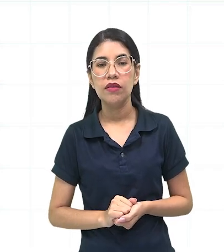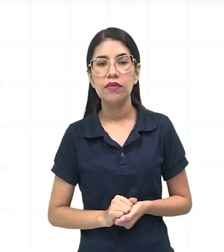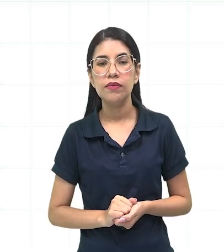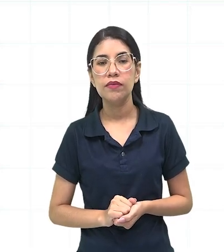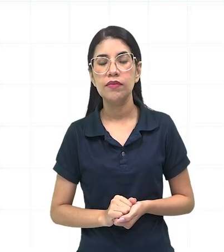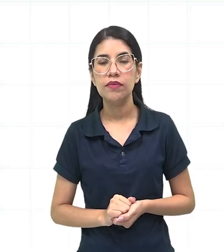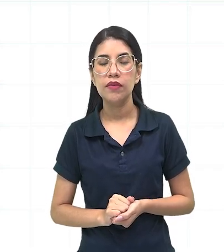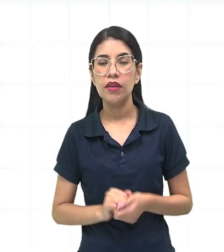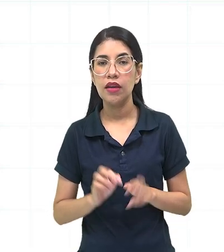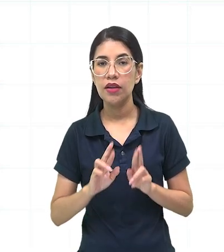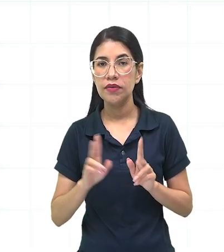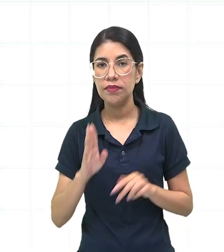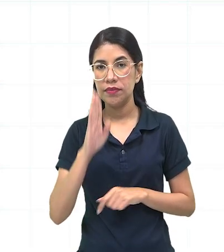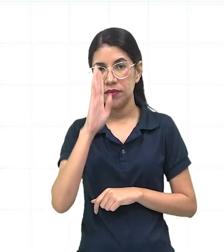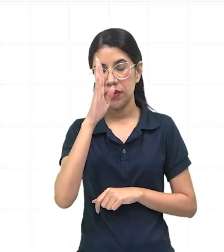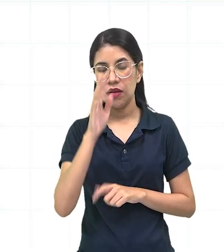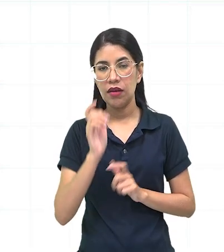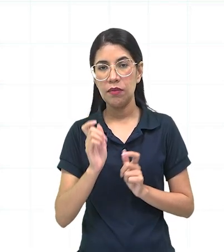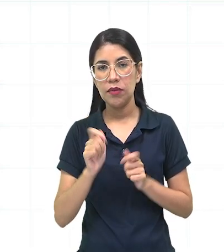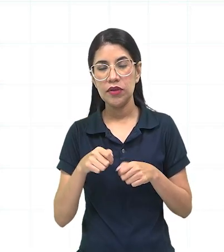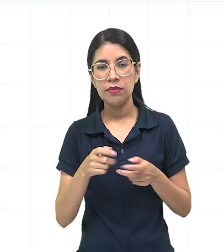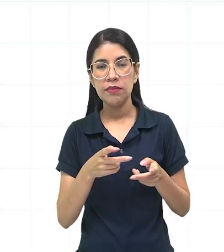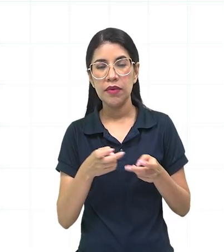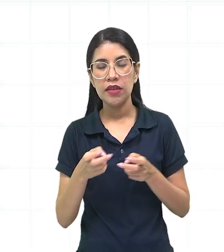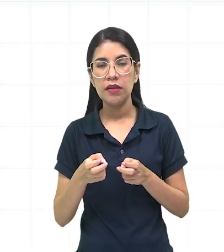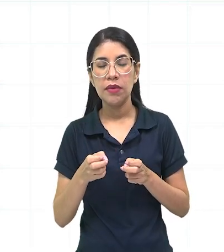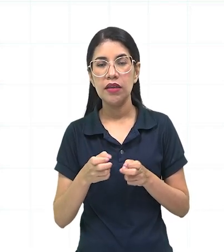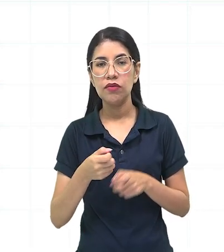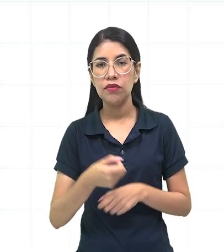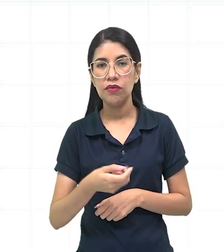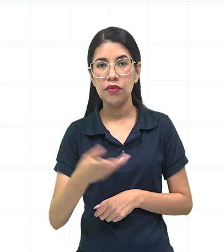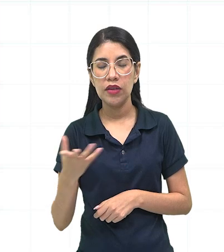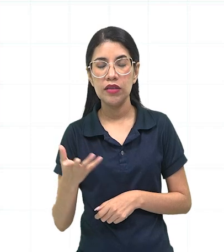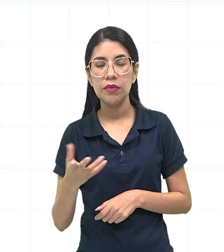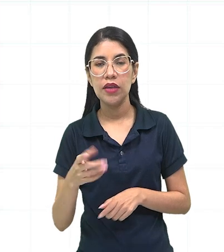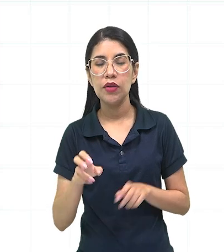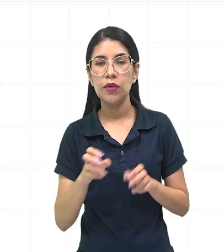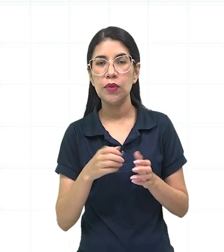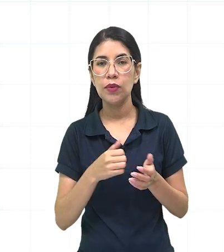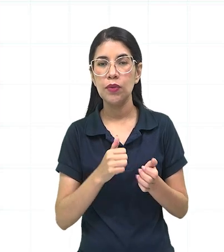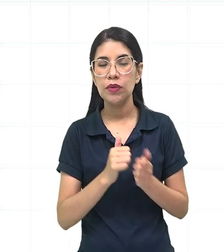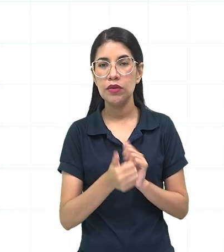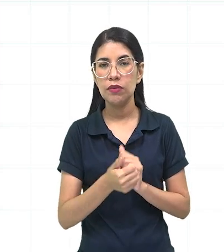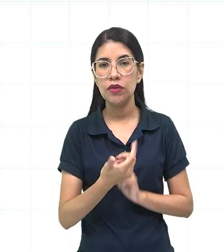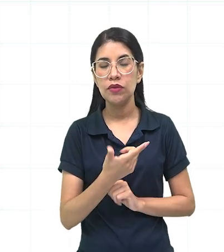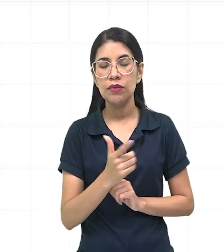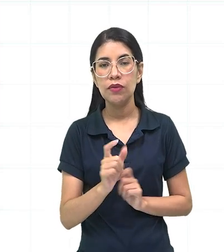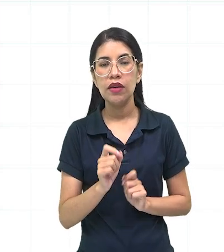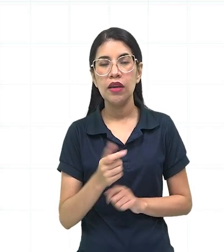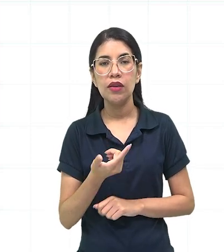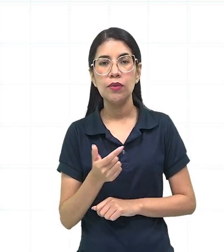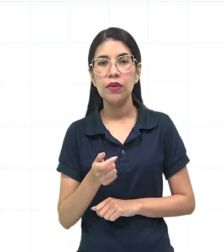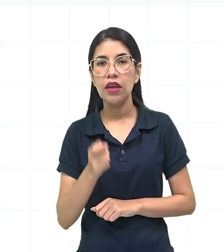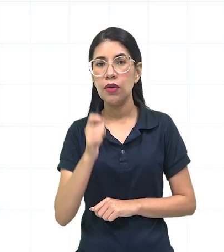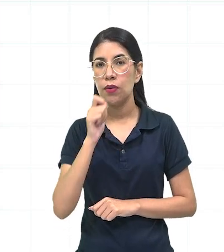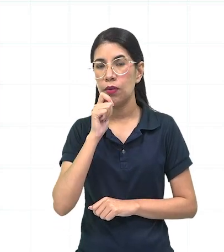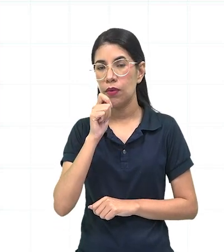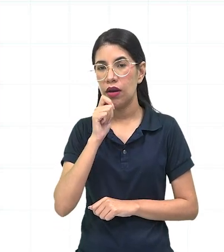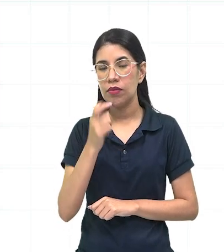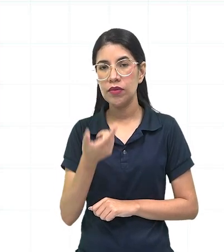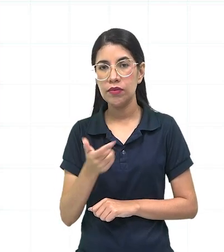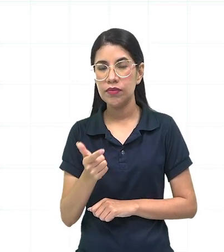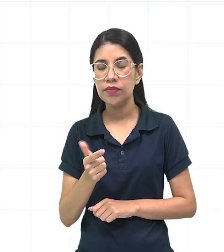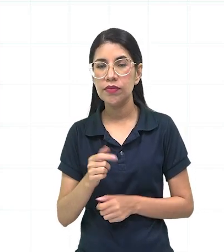A principal diferença que a gente pode citar entre o frisbee e os outros esportes é que ele não possui árbitros.